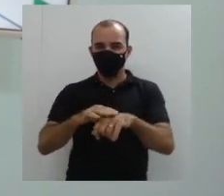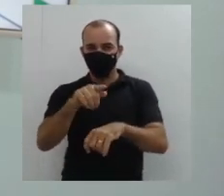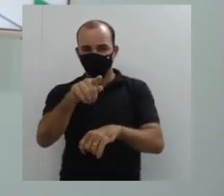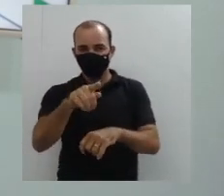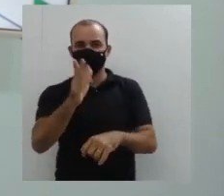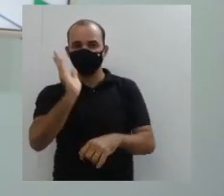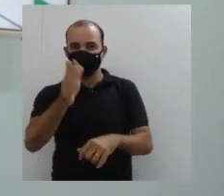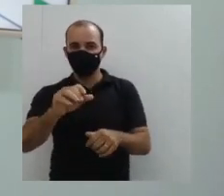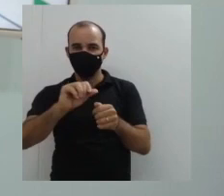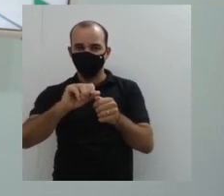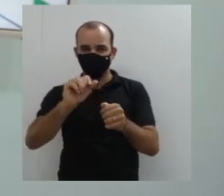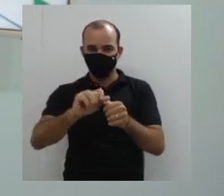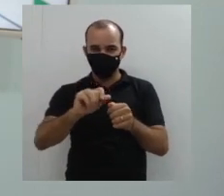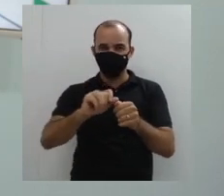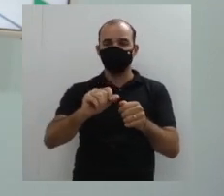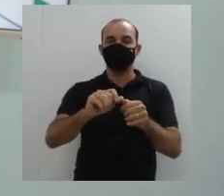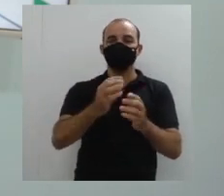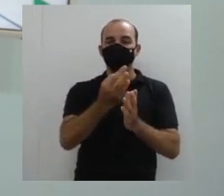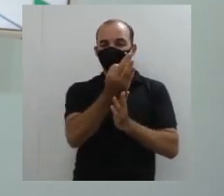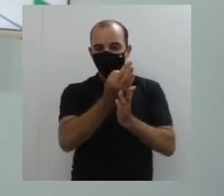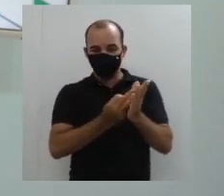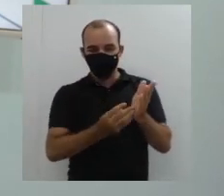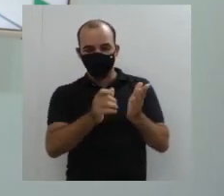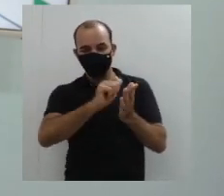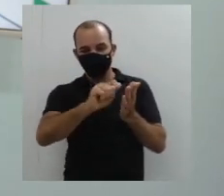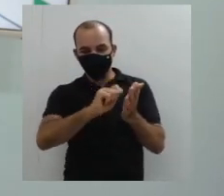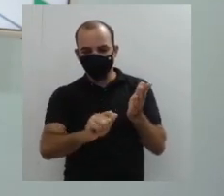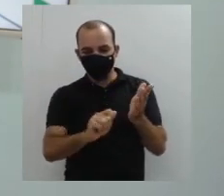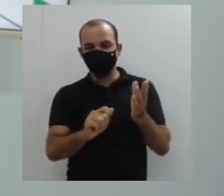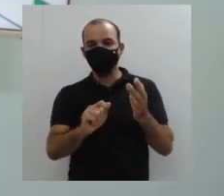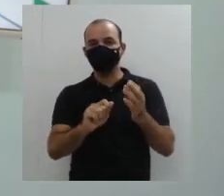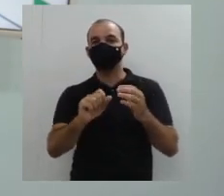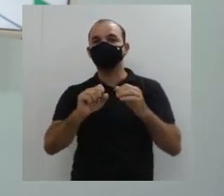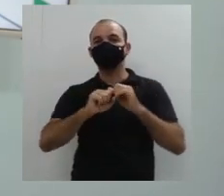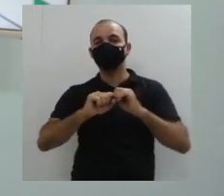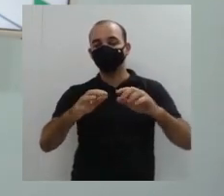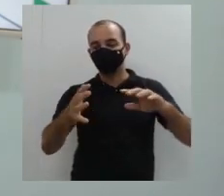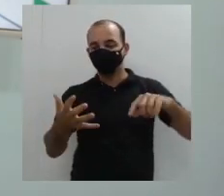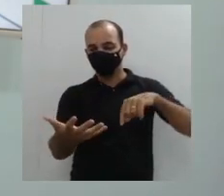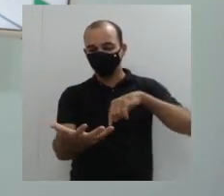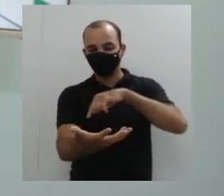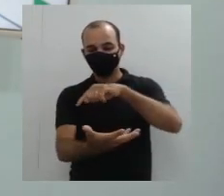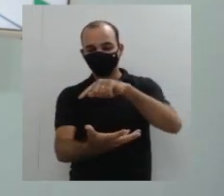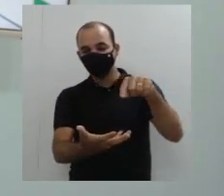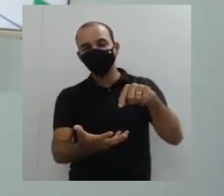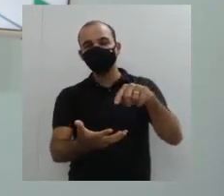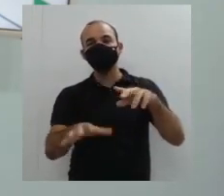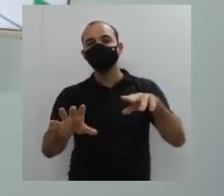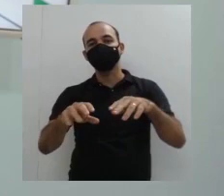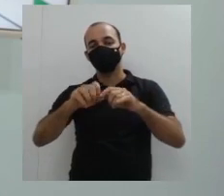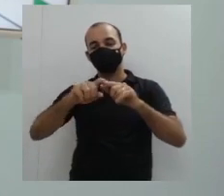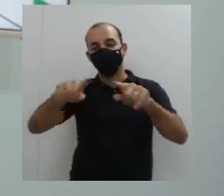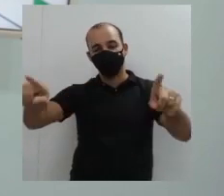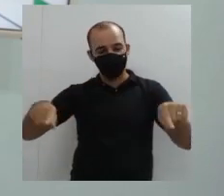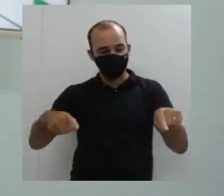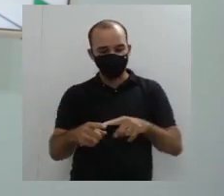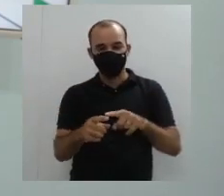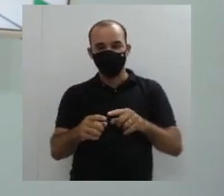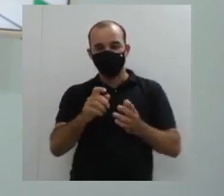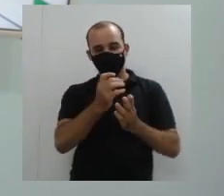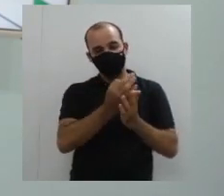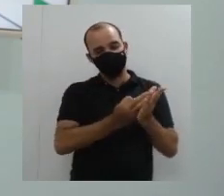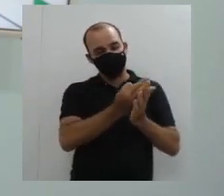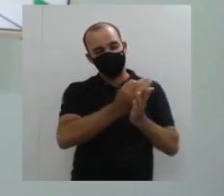algum texto para comunicação global, global nesse sentido, para a sala toda, para os seus coleguinhas?